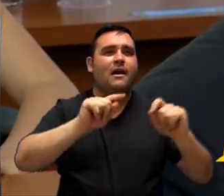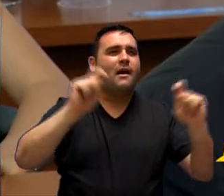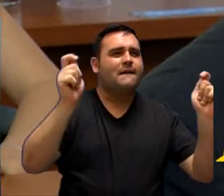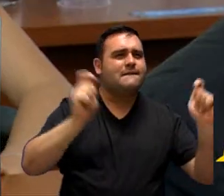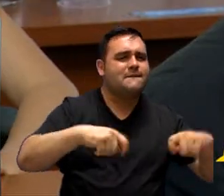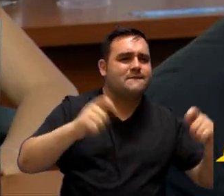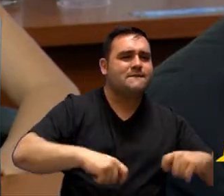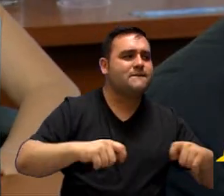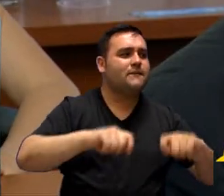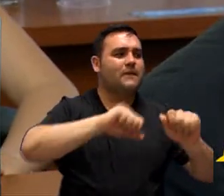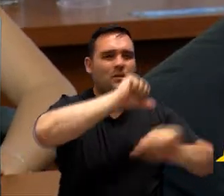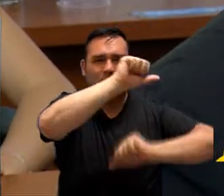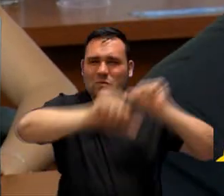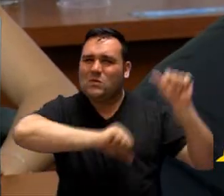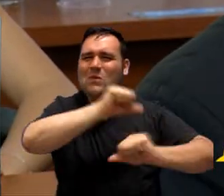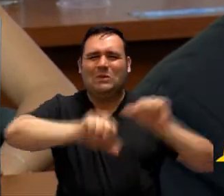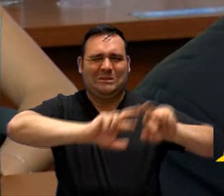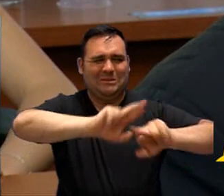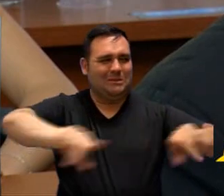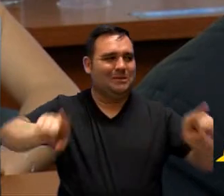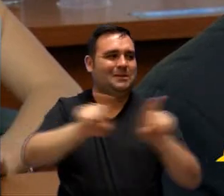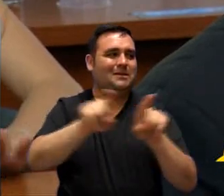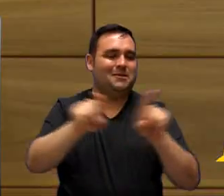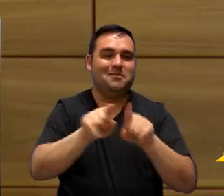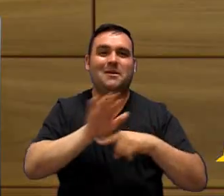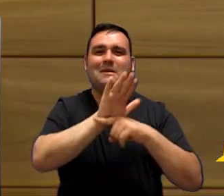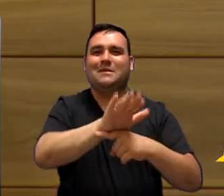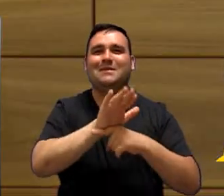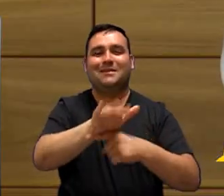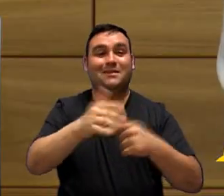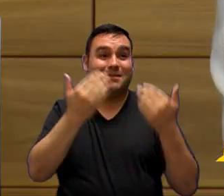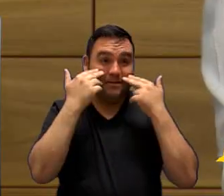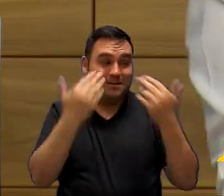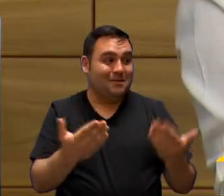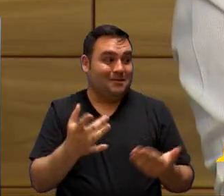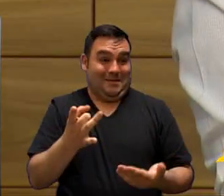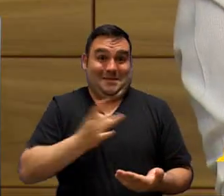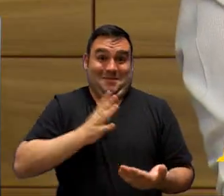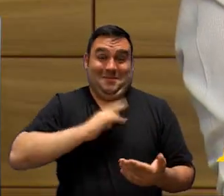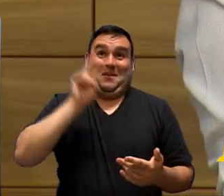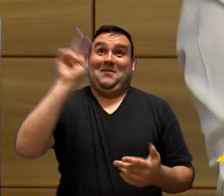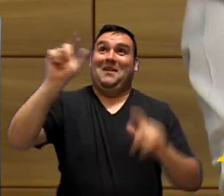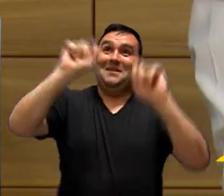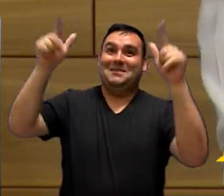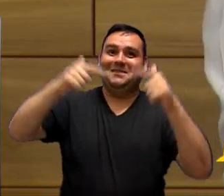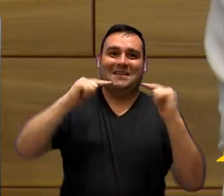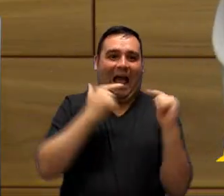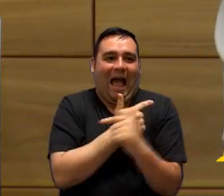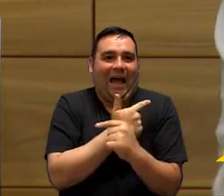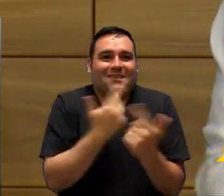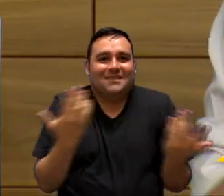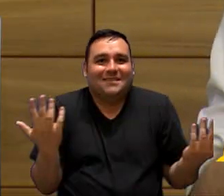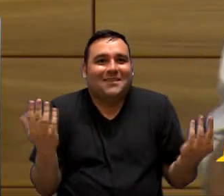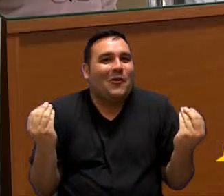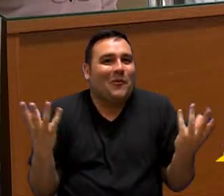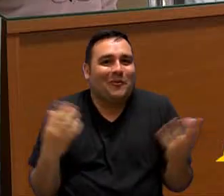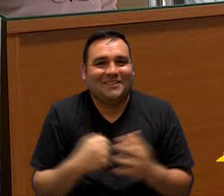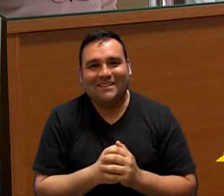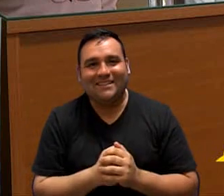acontecerem, de quem faz as coisas se transformarem, de quem constrói as nossas... Olha só o medo que eu tenho. Cada vez que aparece aqui, eles começam a rir.